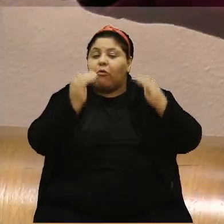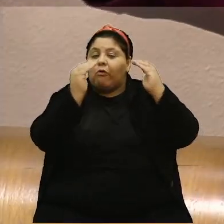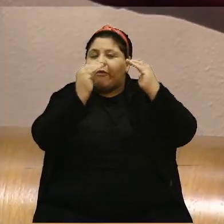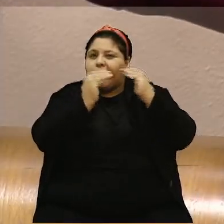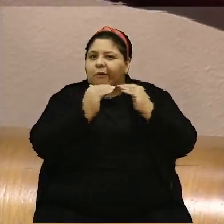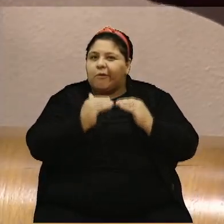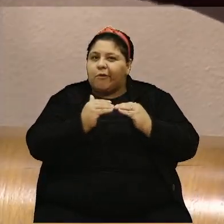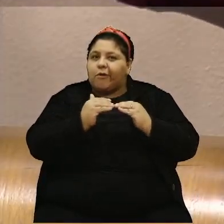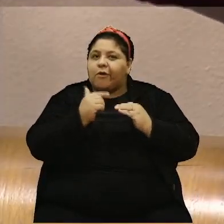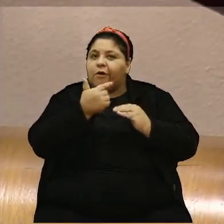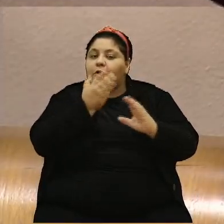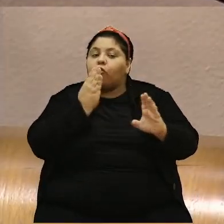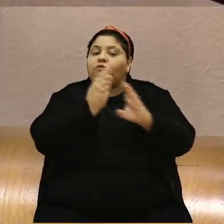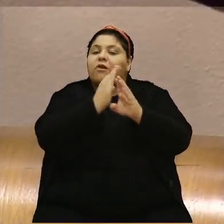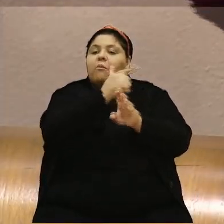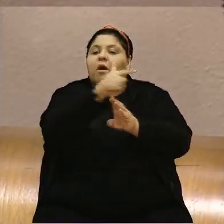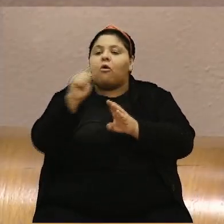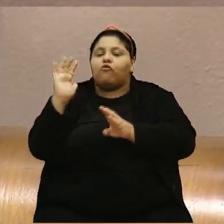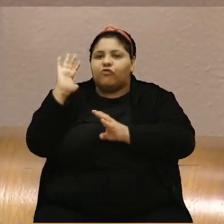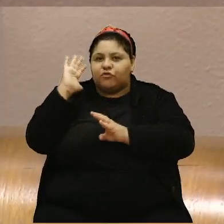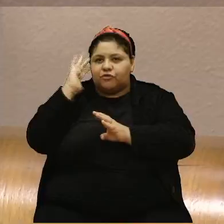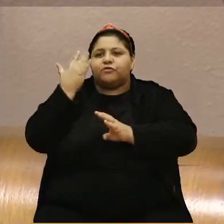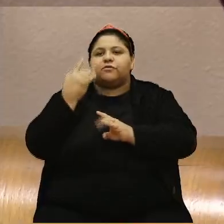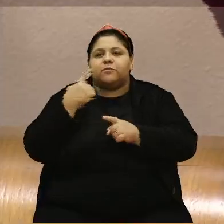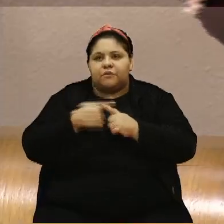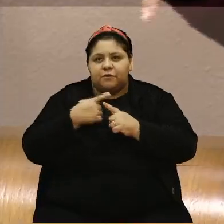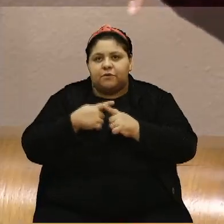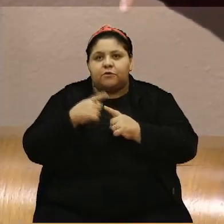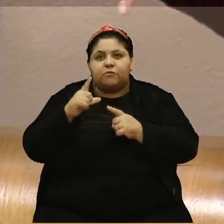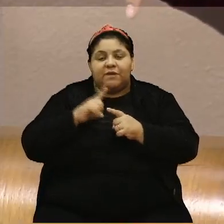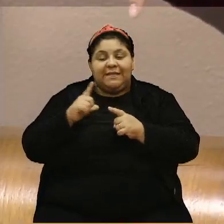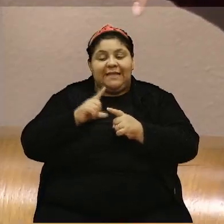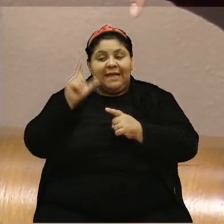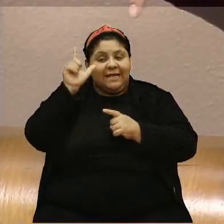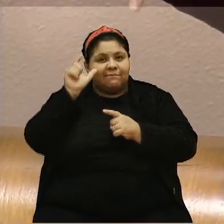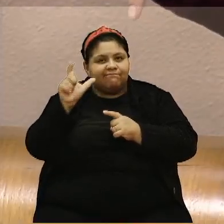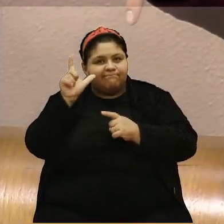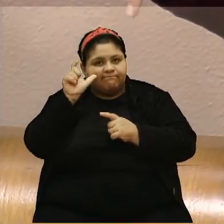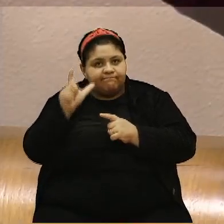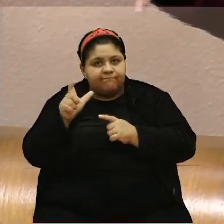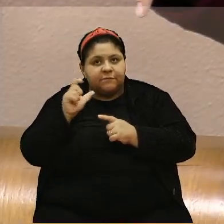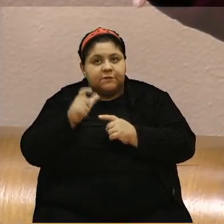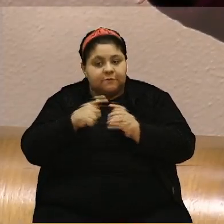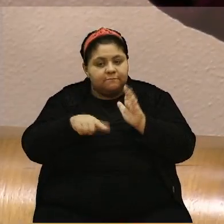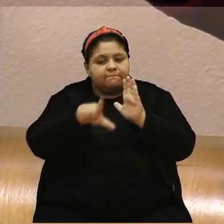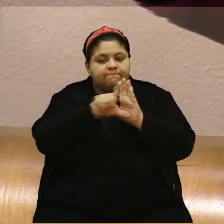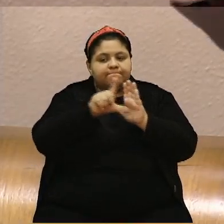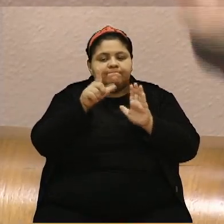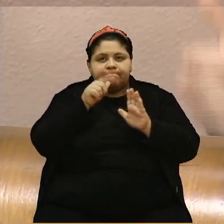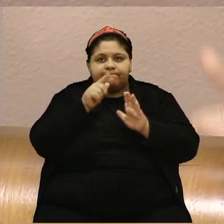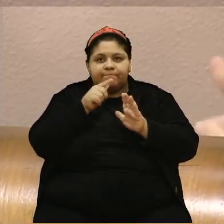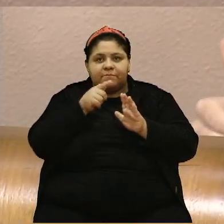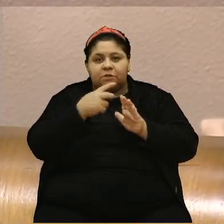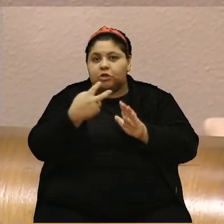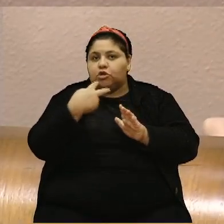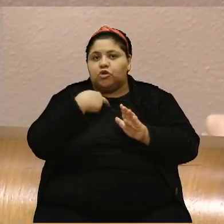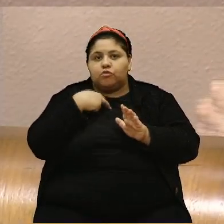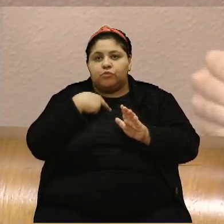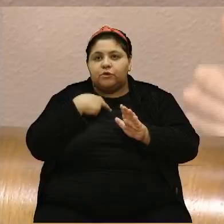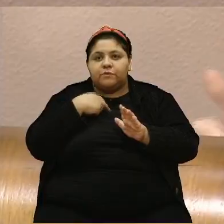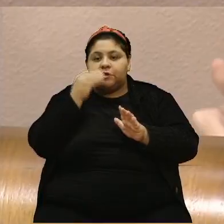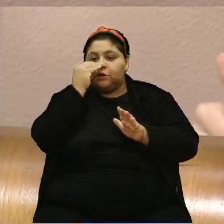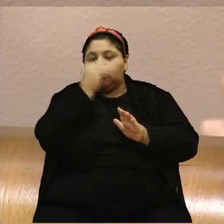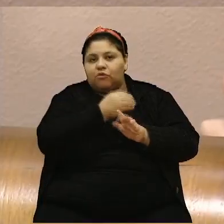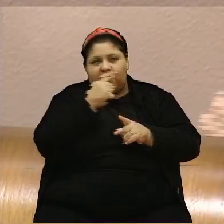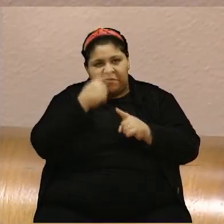dessa questão, porque, de fato, tem grandes interesses nessa lei das águas. E nós não podemos fechar os olhos para isso,